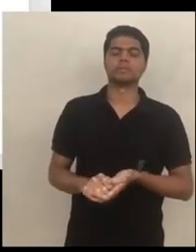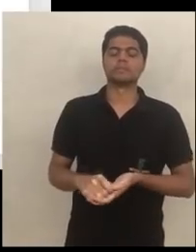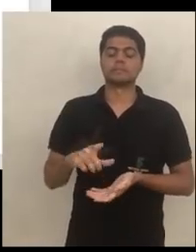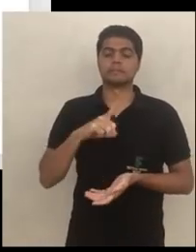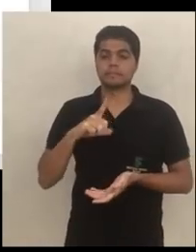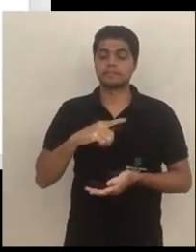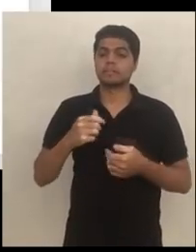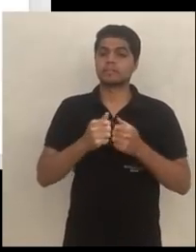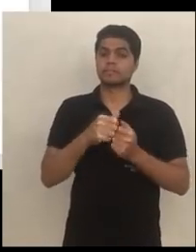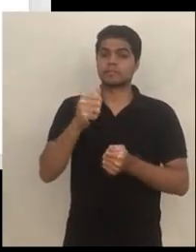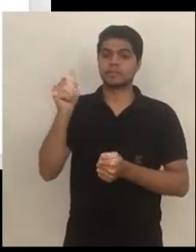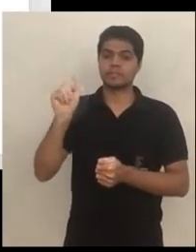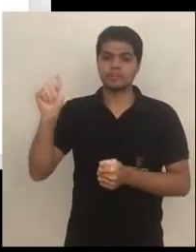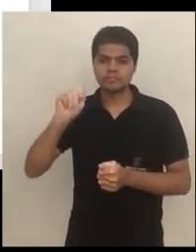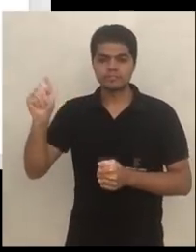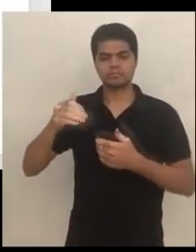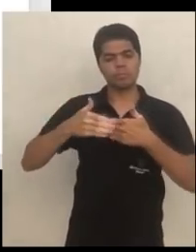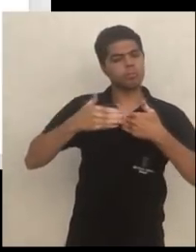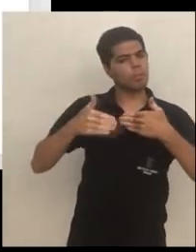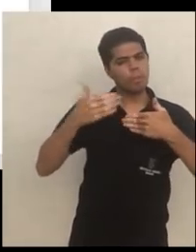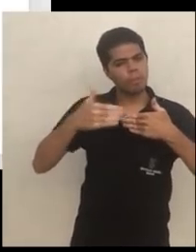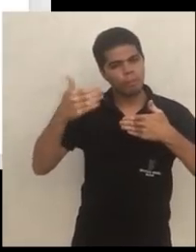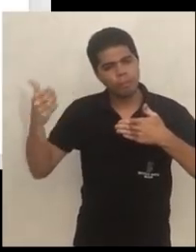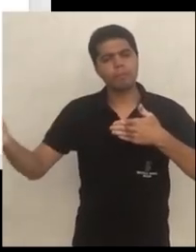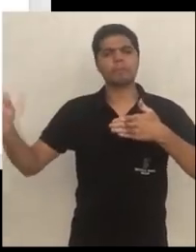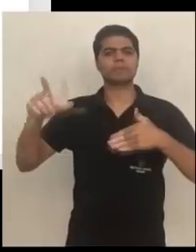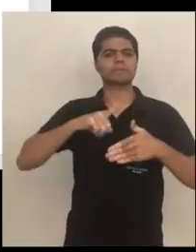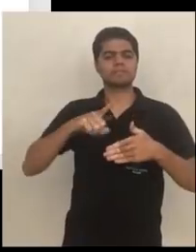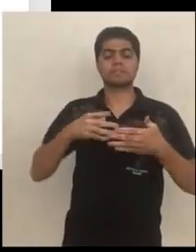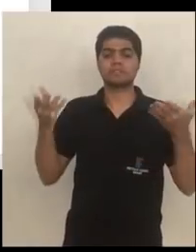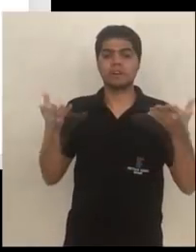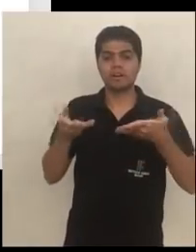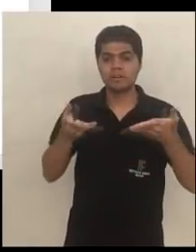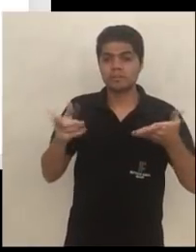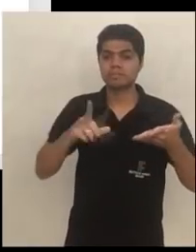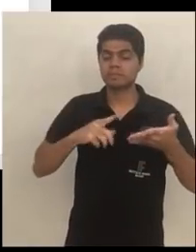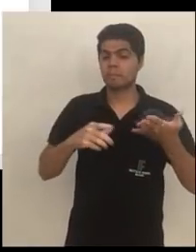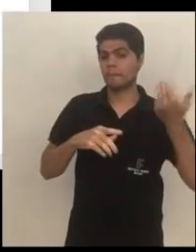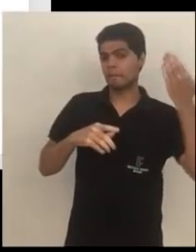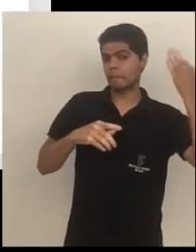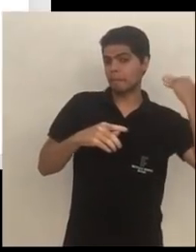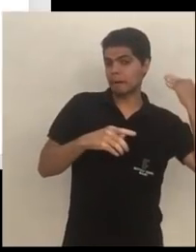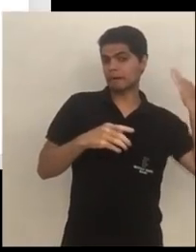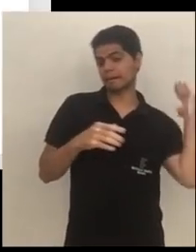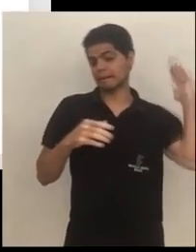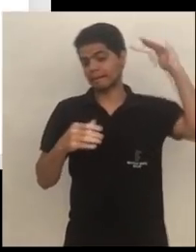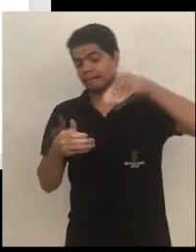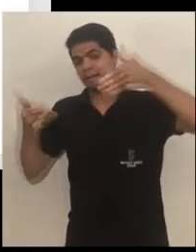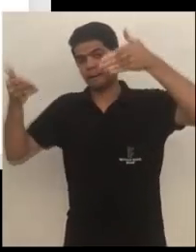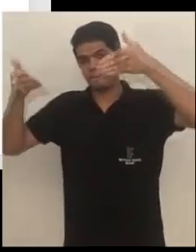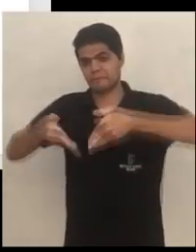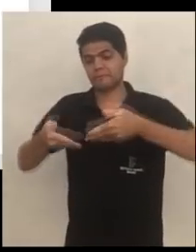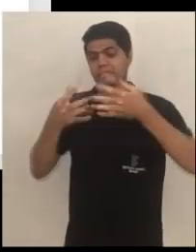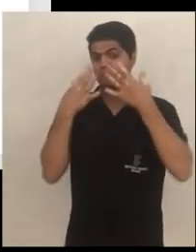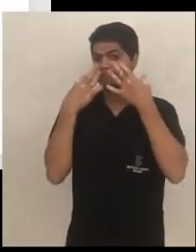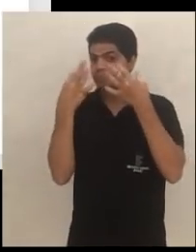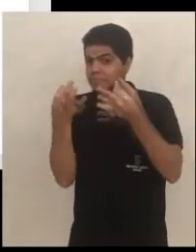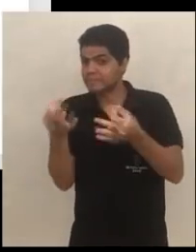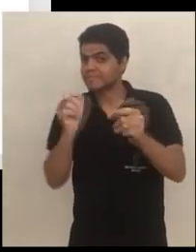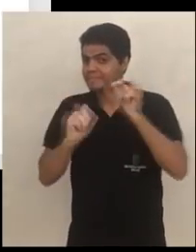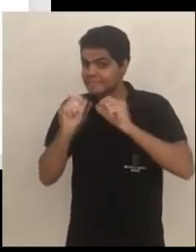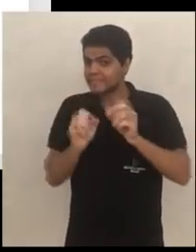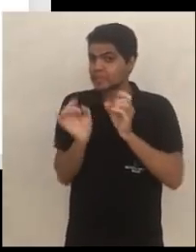esse número lá para frente. São dados do mapa do FOAN que a gente retirou agora tempos atrás, mas vocês observam que o mercado